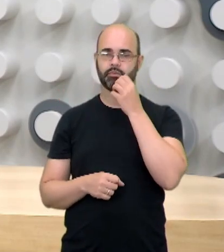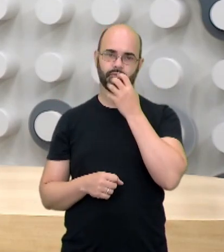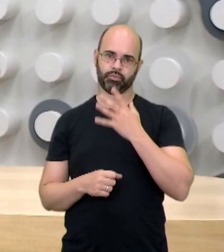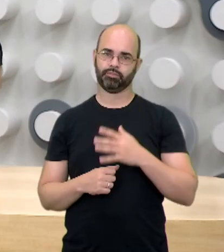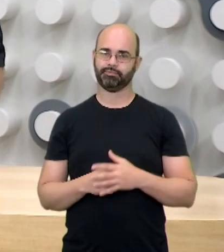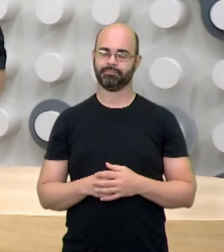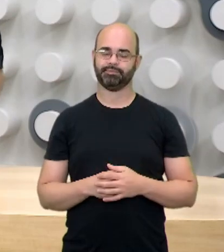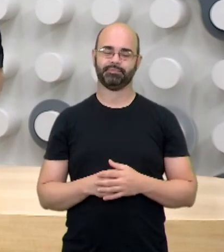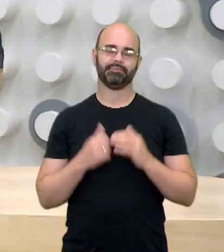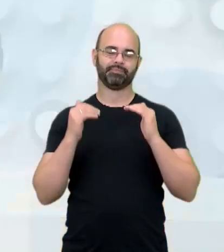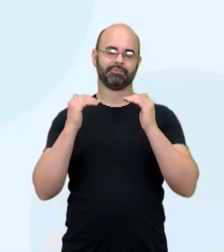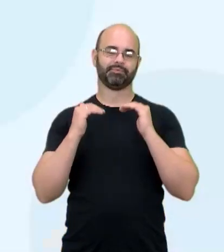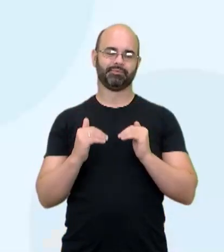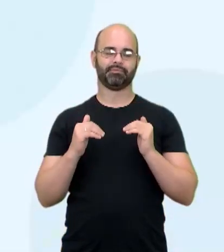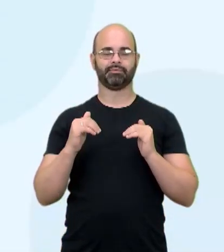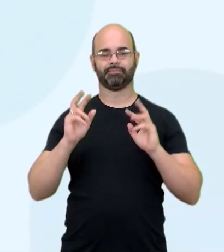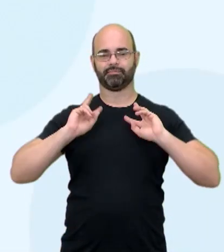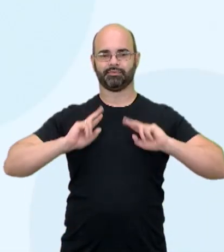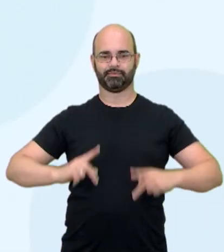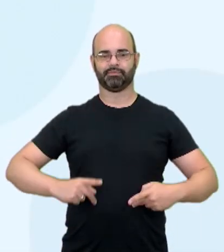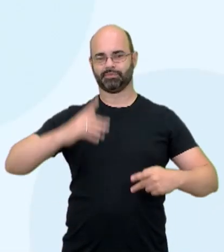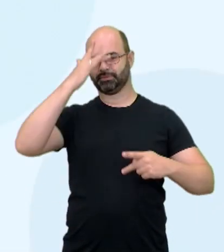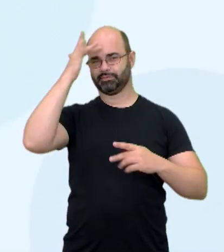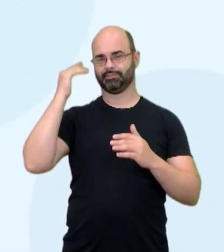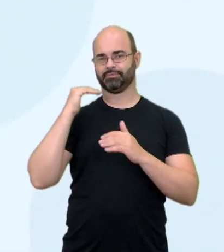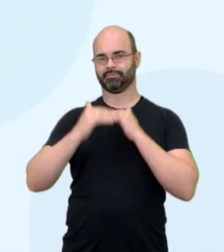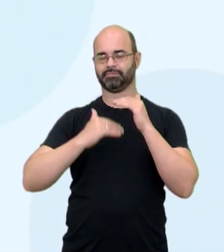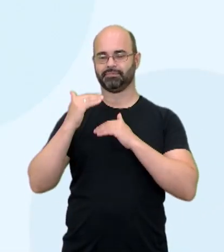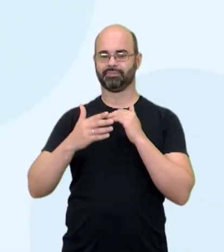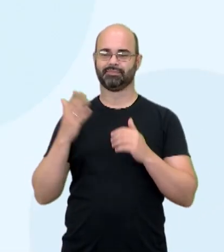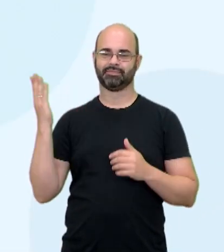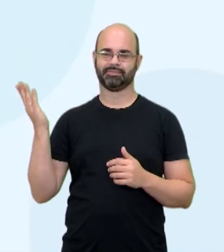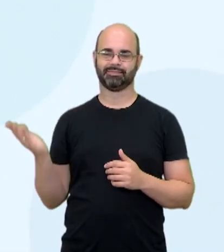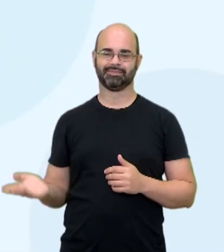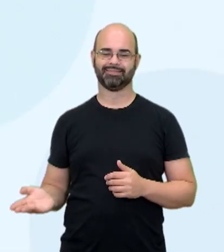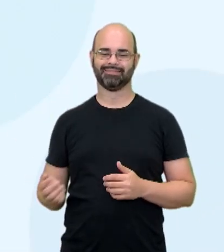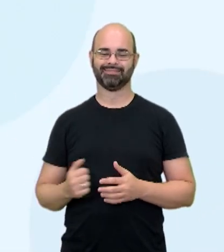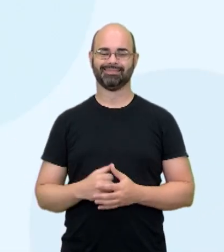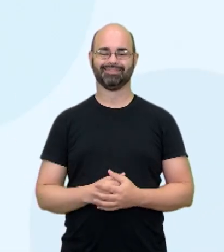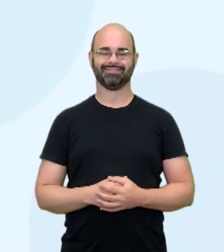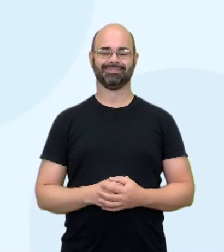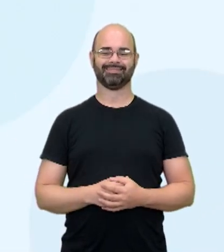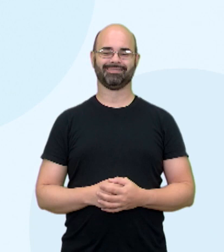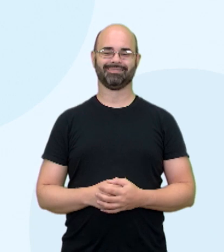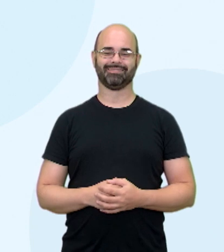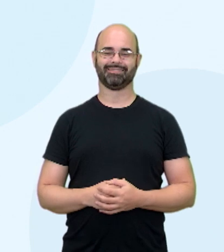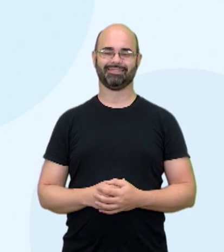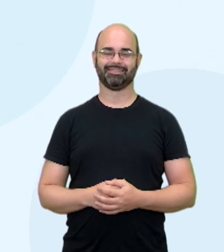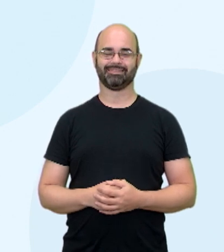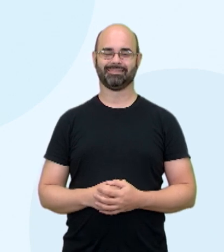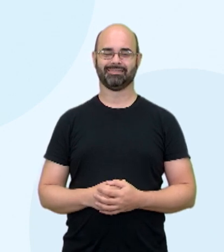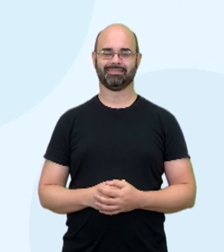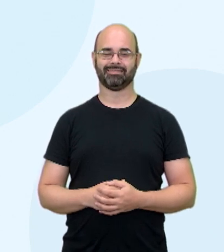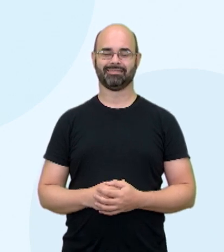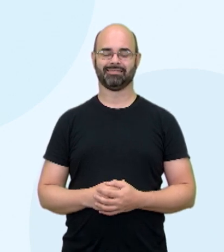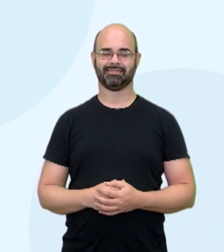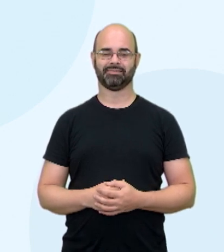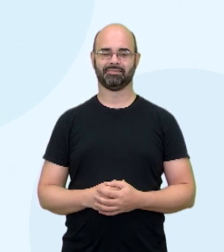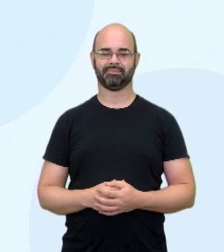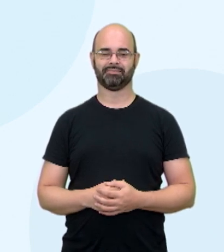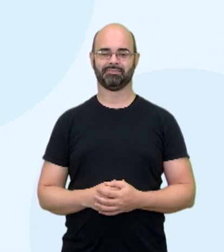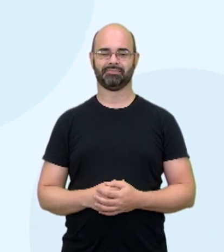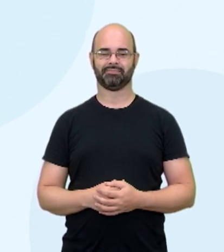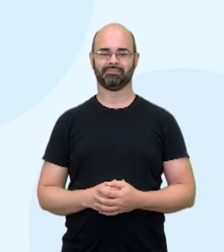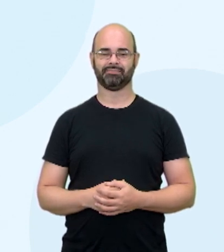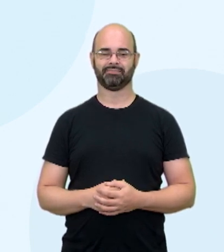para avanço da humanidade. Então nós temos aqui, né, até uma pesquisa aí, né, que fala